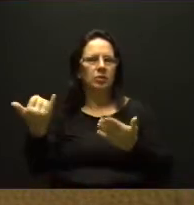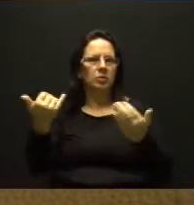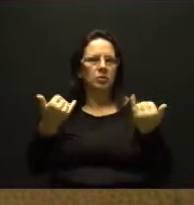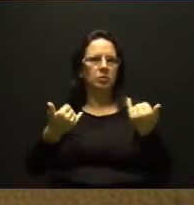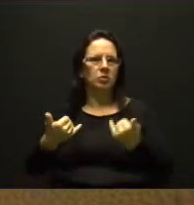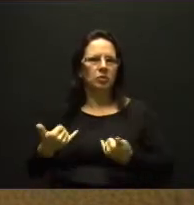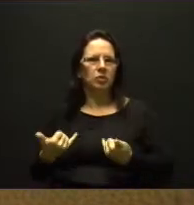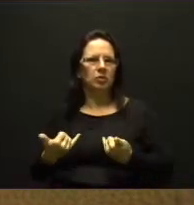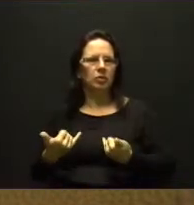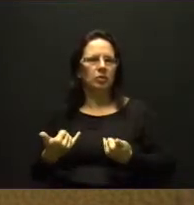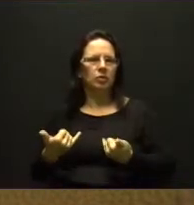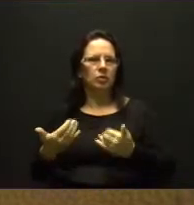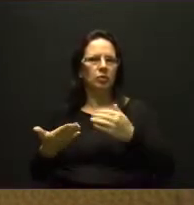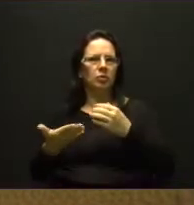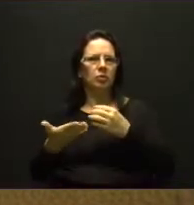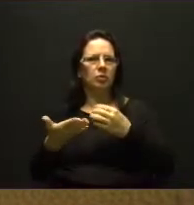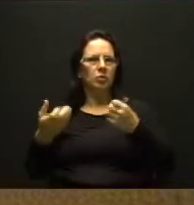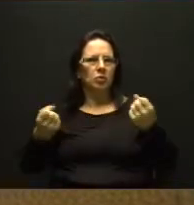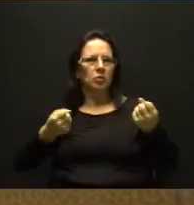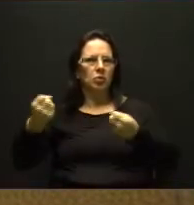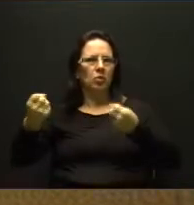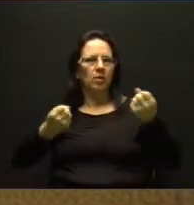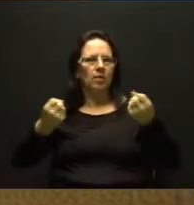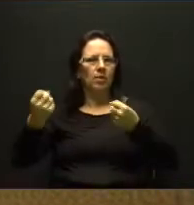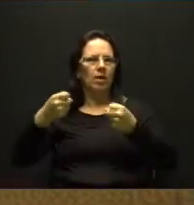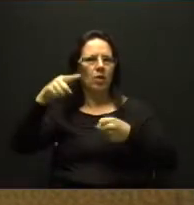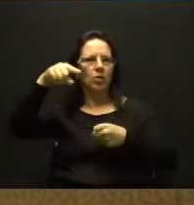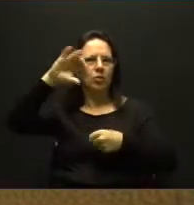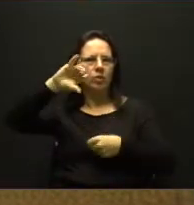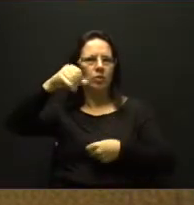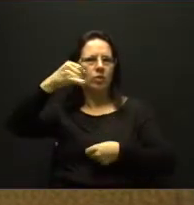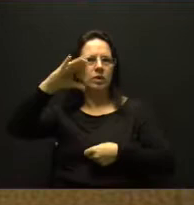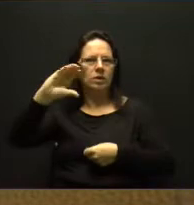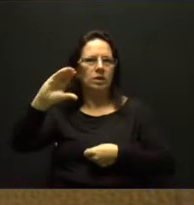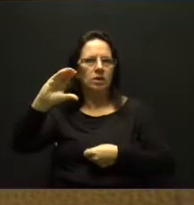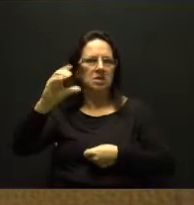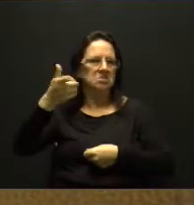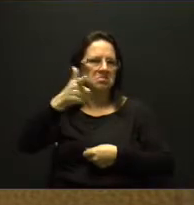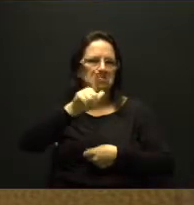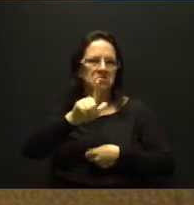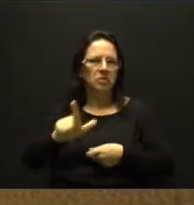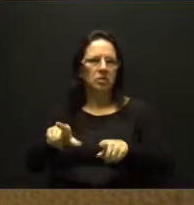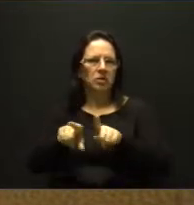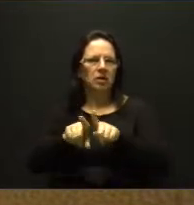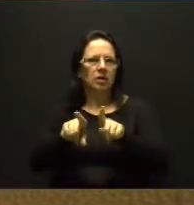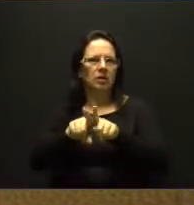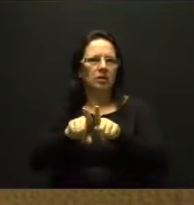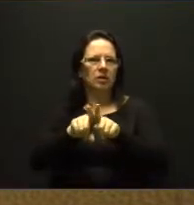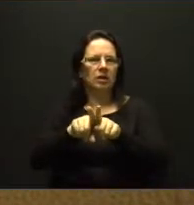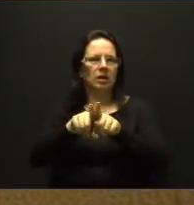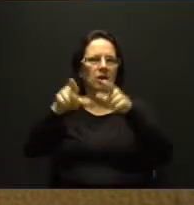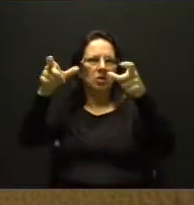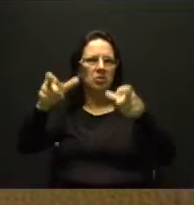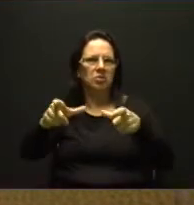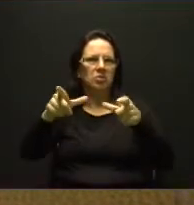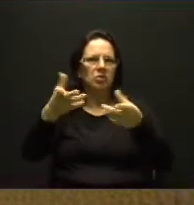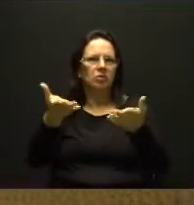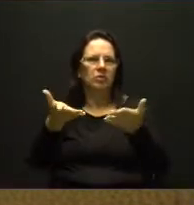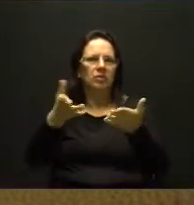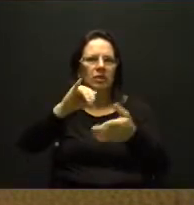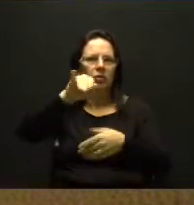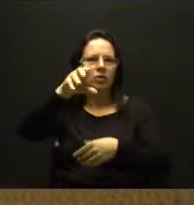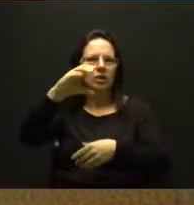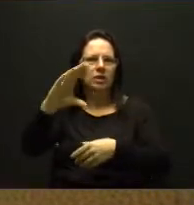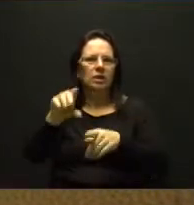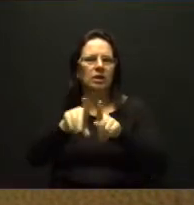uma boa base comunitária do casqueiro que hoje não têm pedimos uma base comunitária fixa ele veio falar que